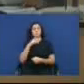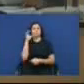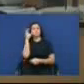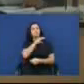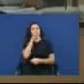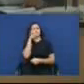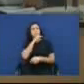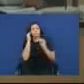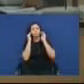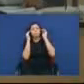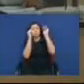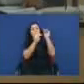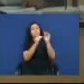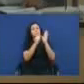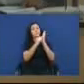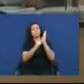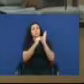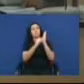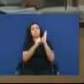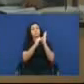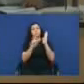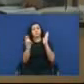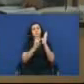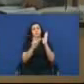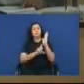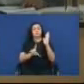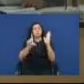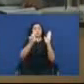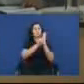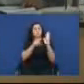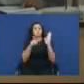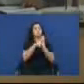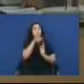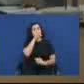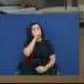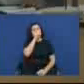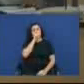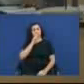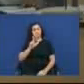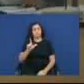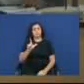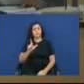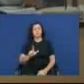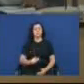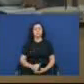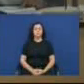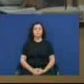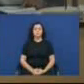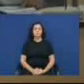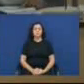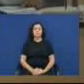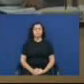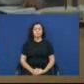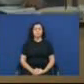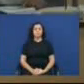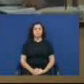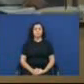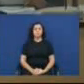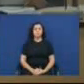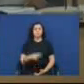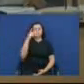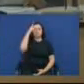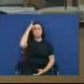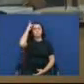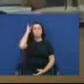em regime de urgência, de conformidade com o artigo 55 da Lei Orgânica do Município. Paulo